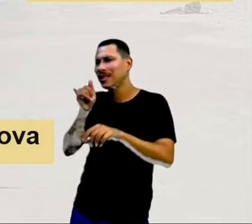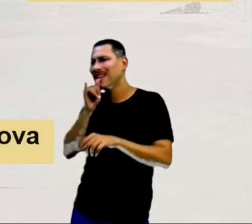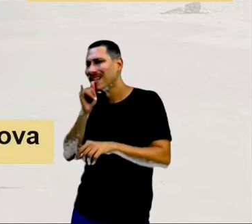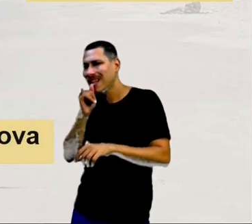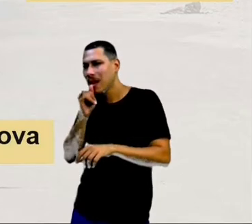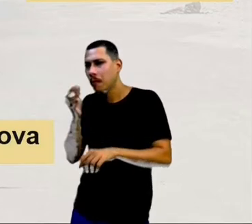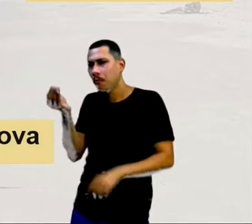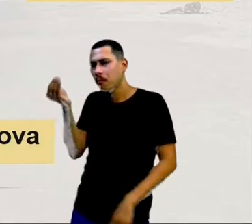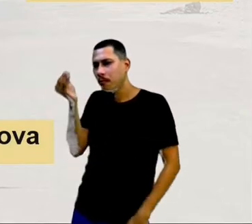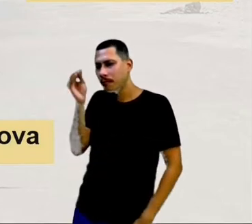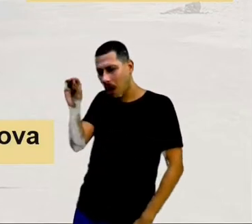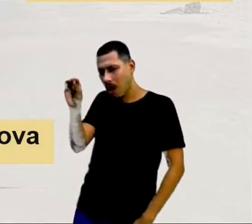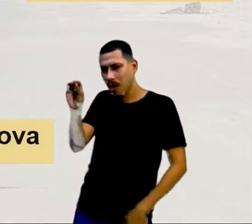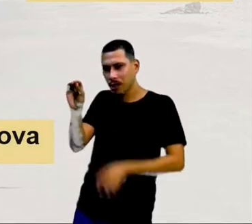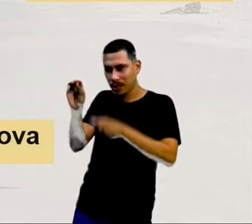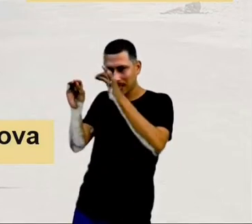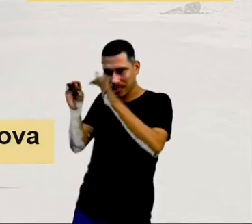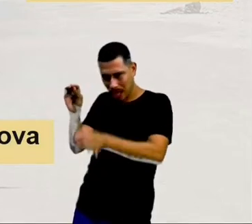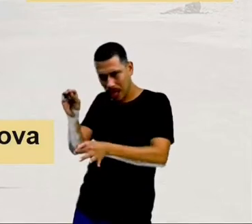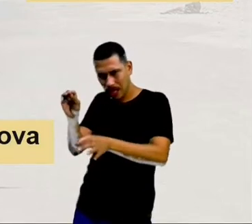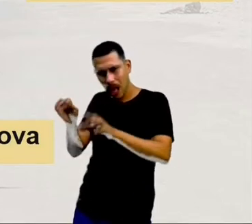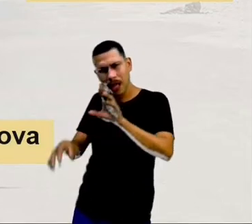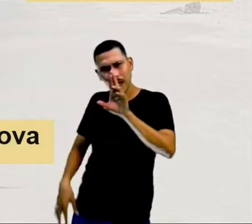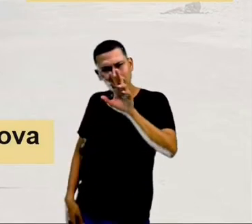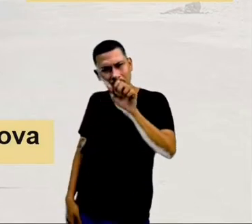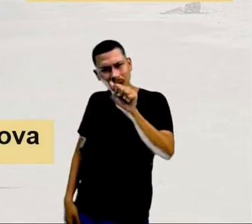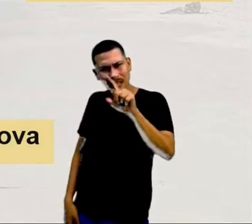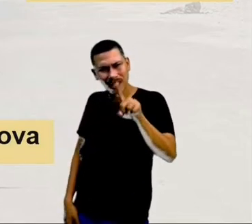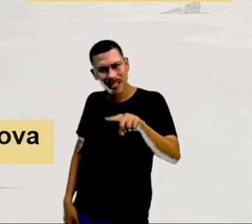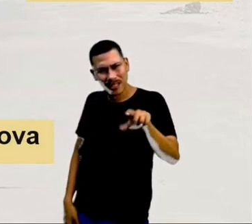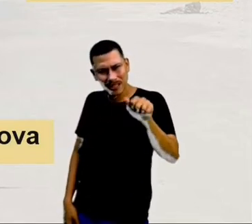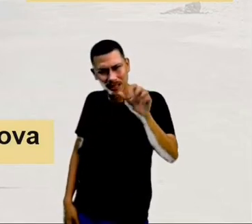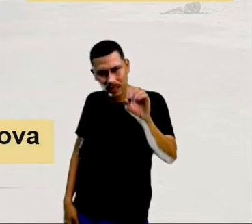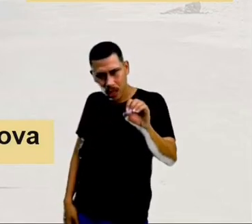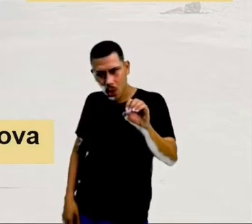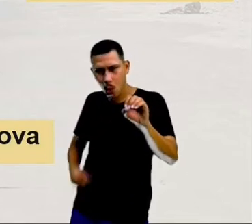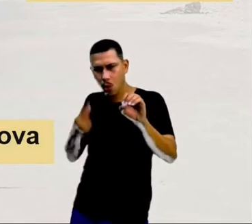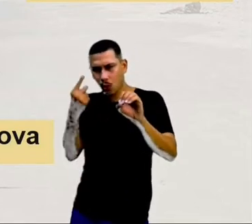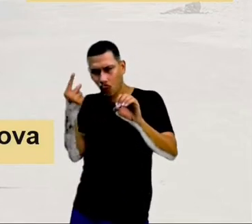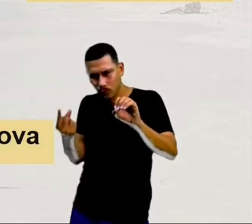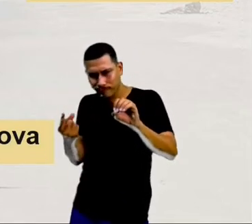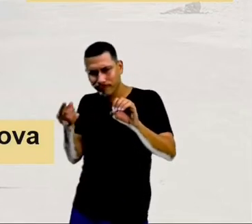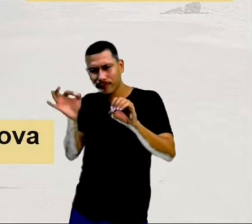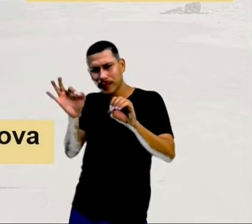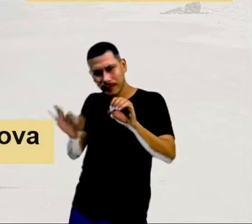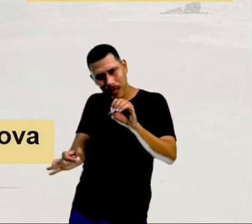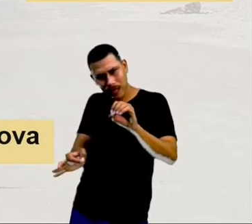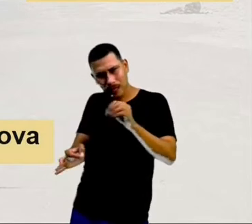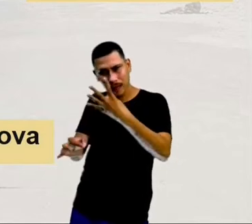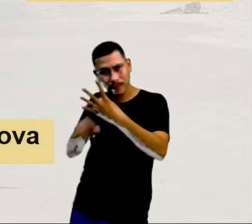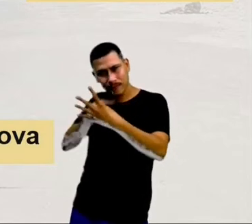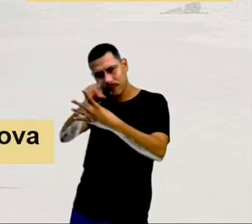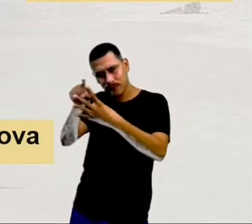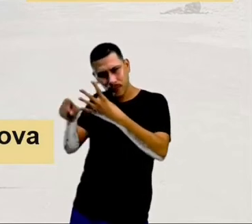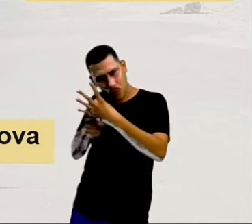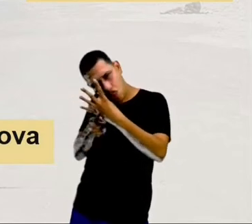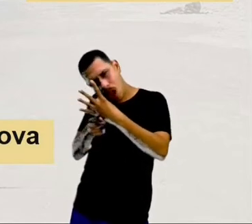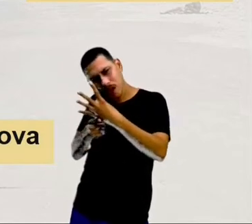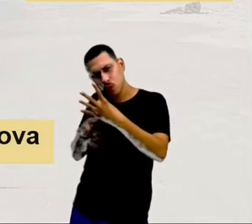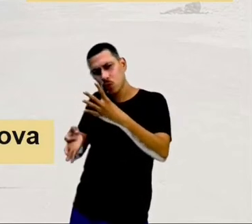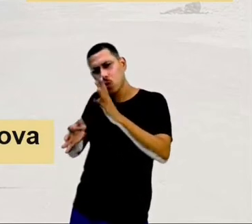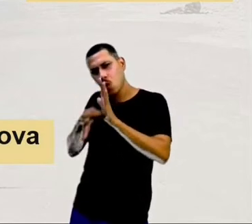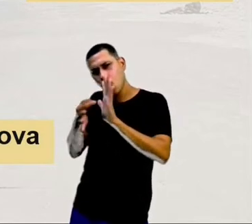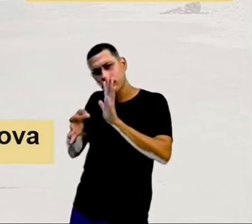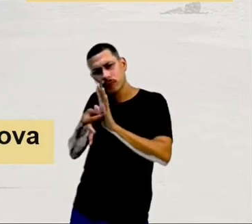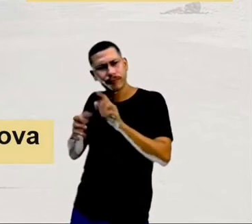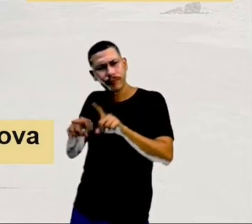tem uma certa, essa razão que existe de uma certa no meio de 4 alternativas também é um exemplo